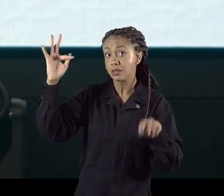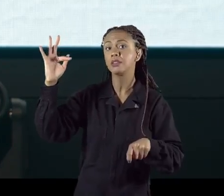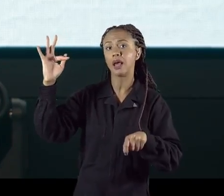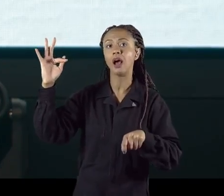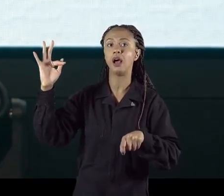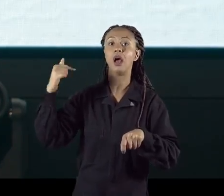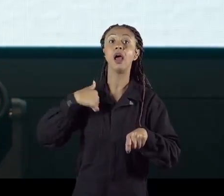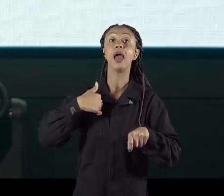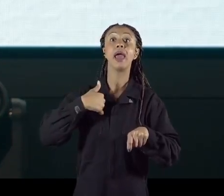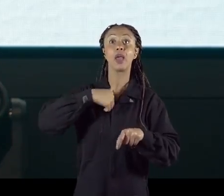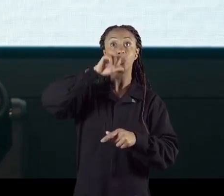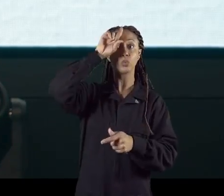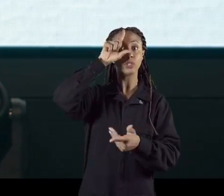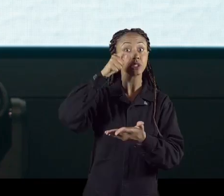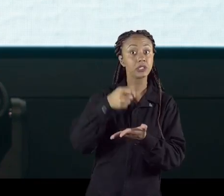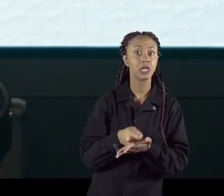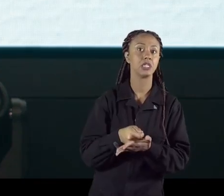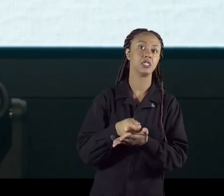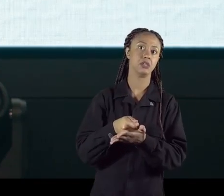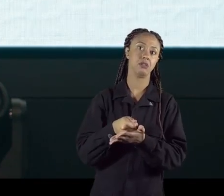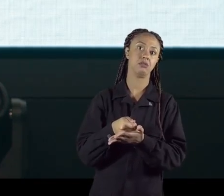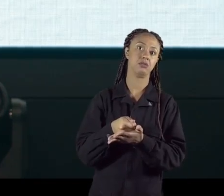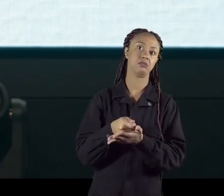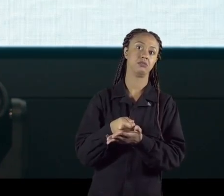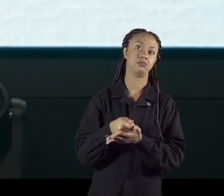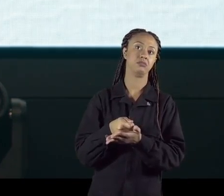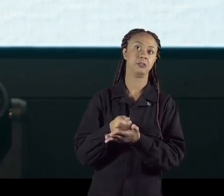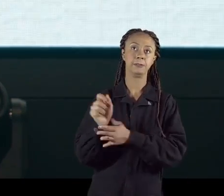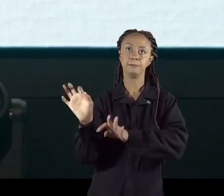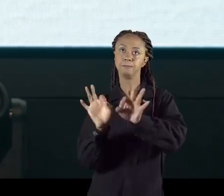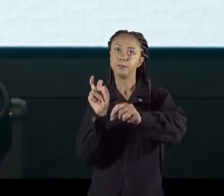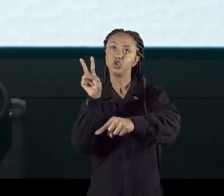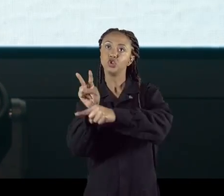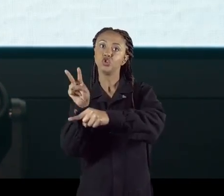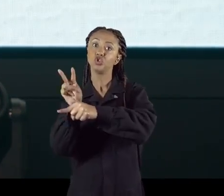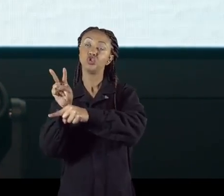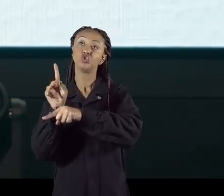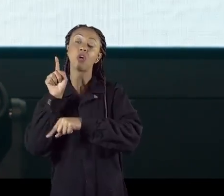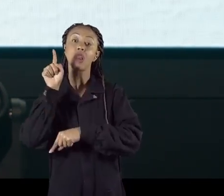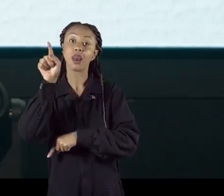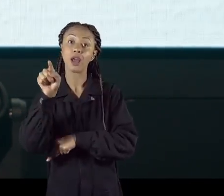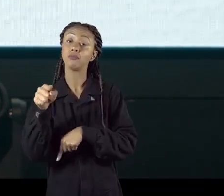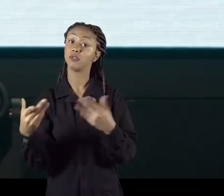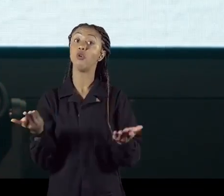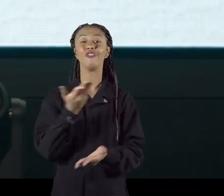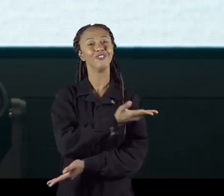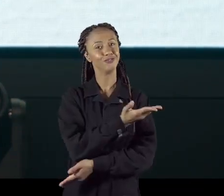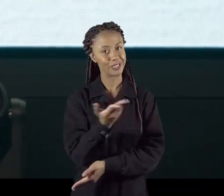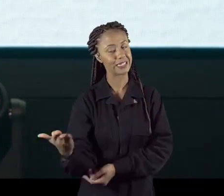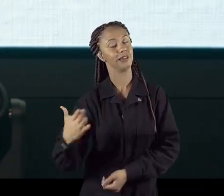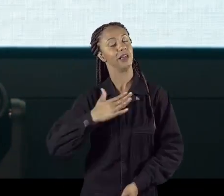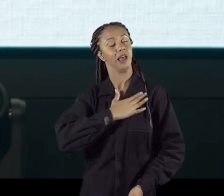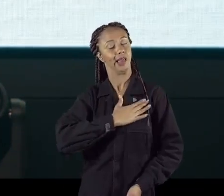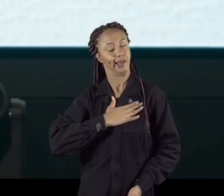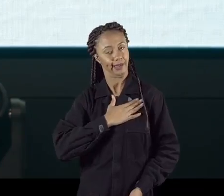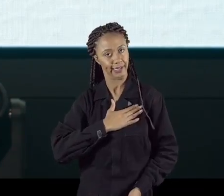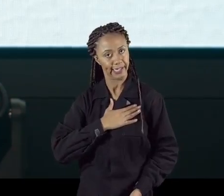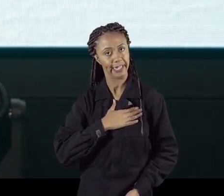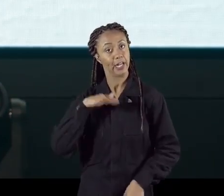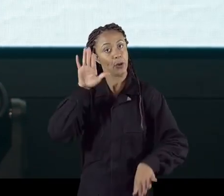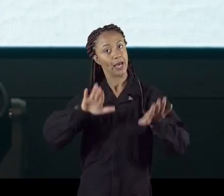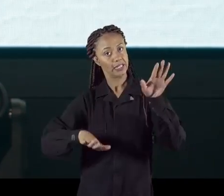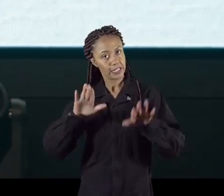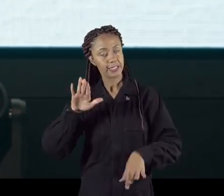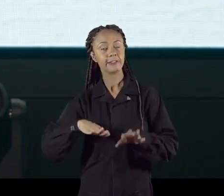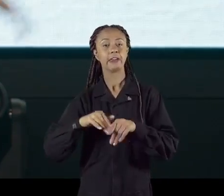o meu destino Então tá na hora de você meu querido que tá sendo muitas vezes